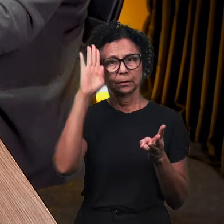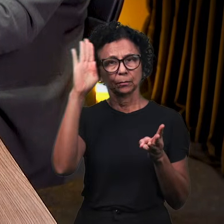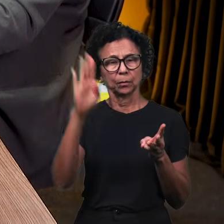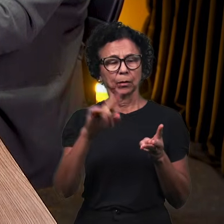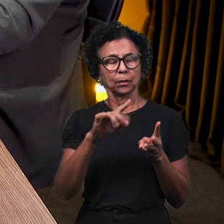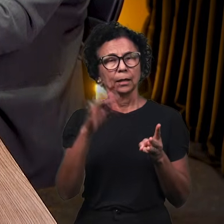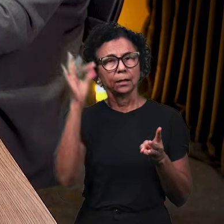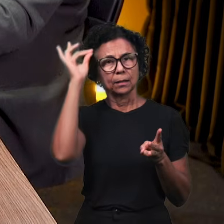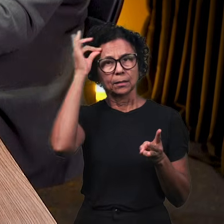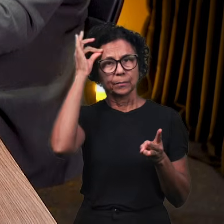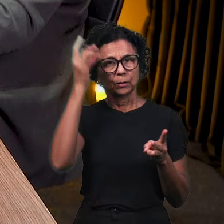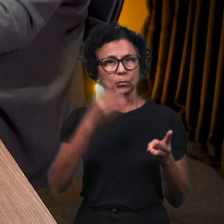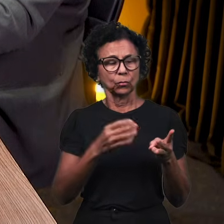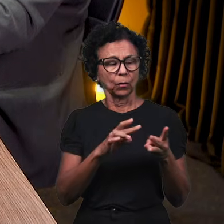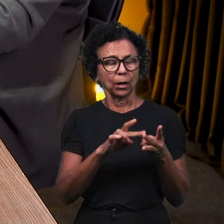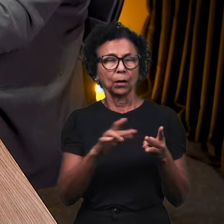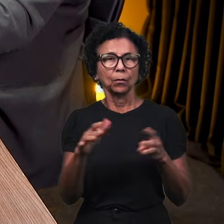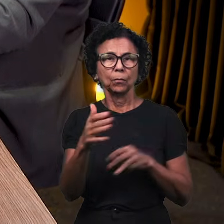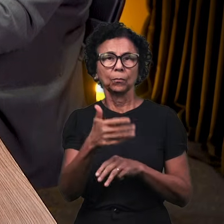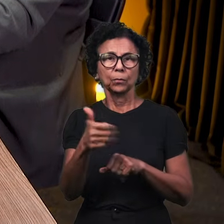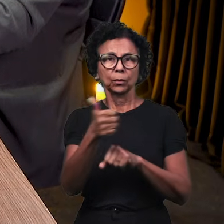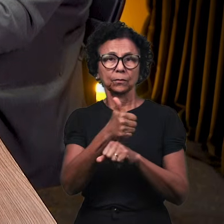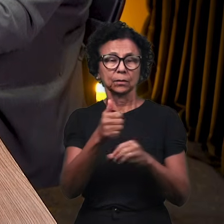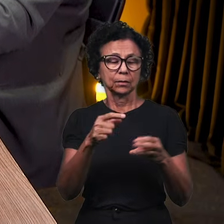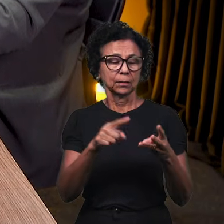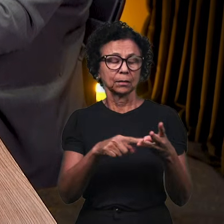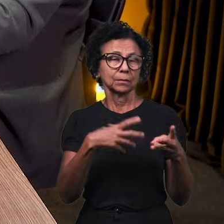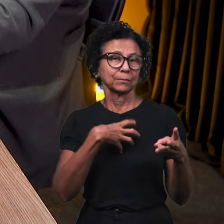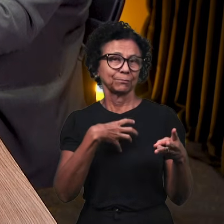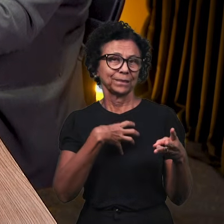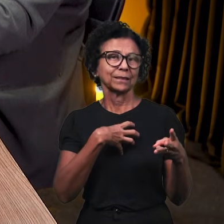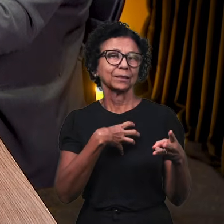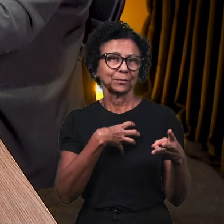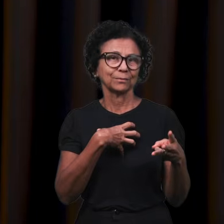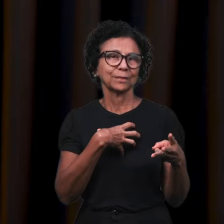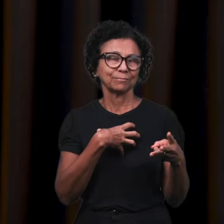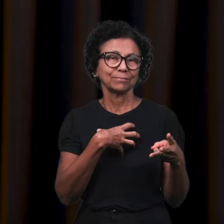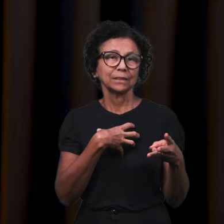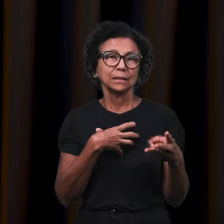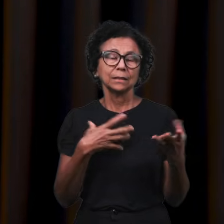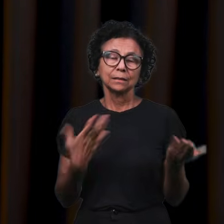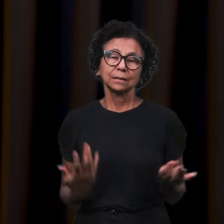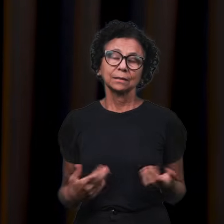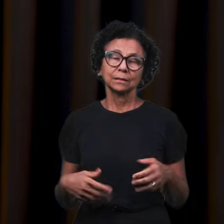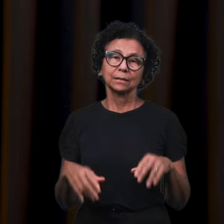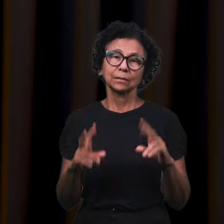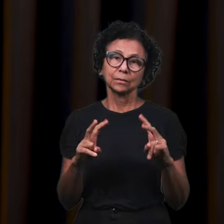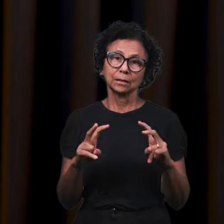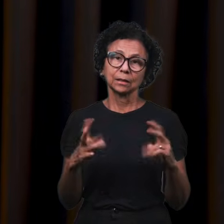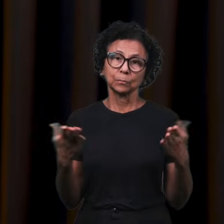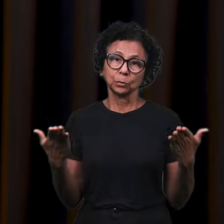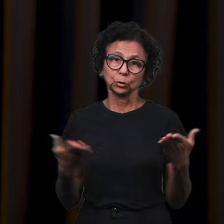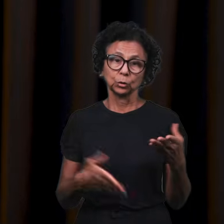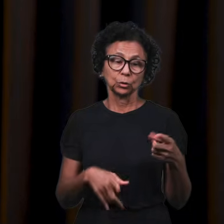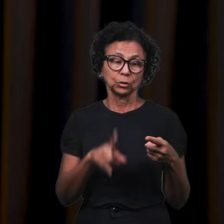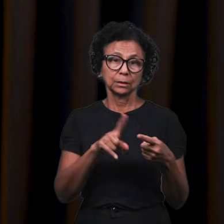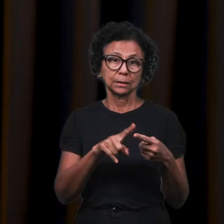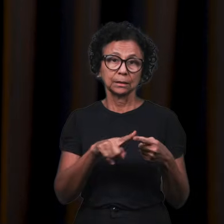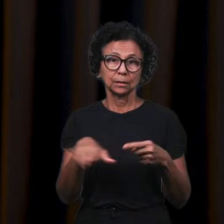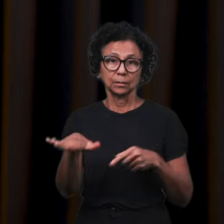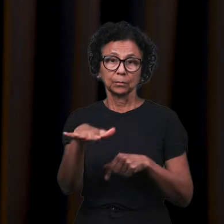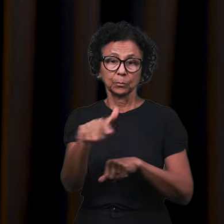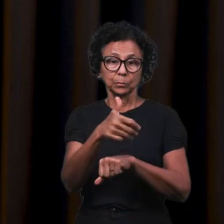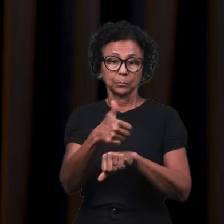vida espiritual, a vida profissional e a vida sentimental. O tema desse programa é a vida